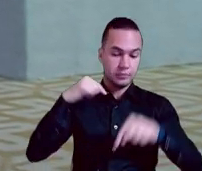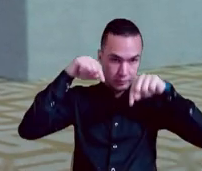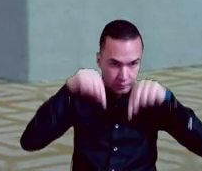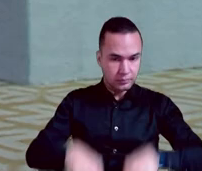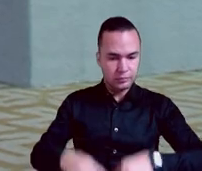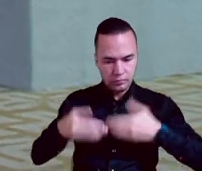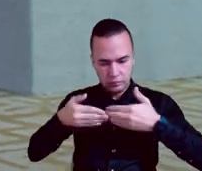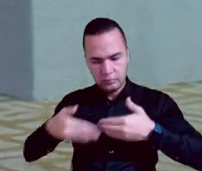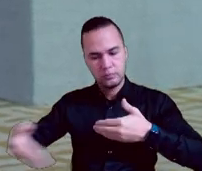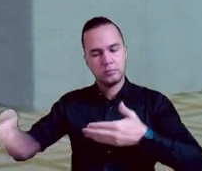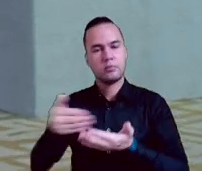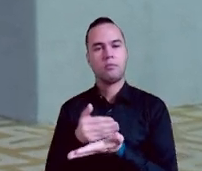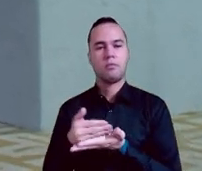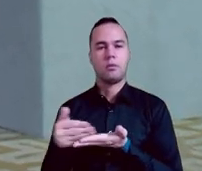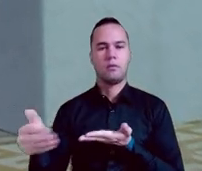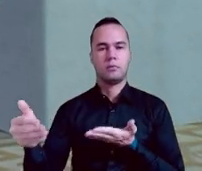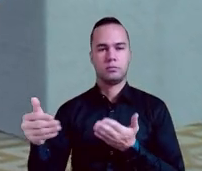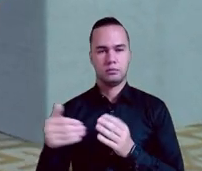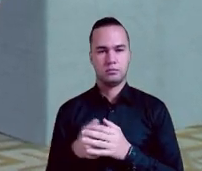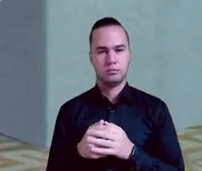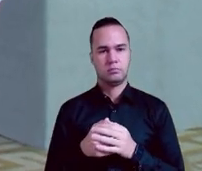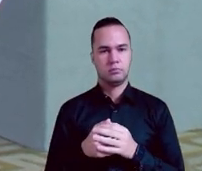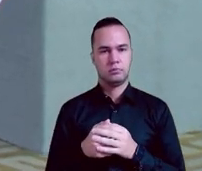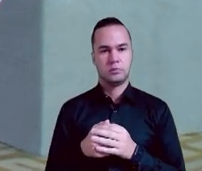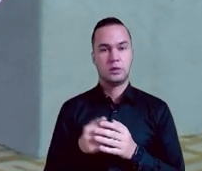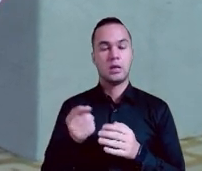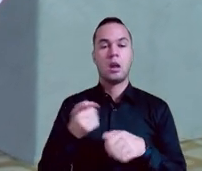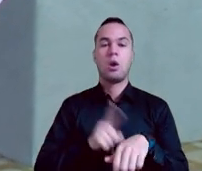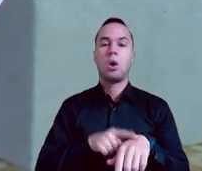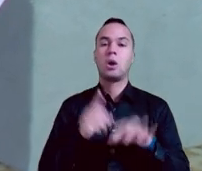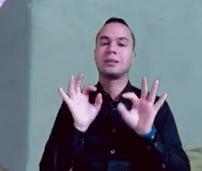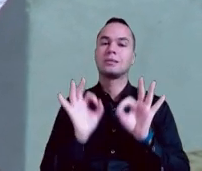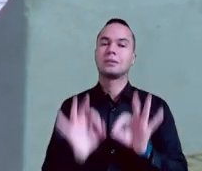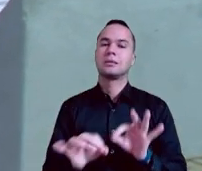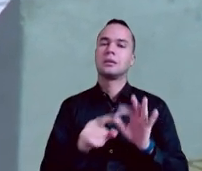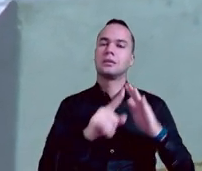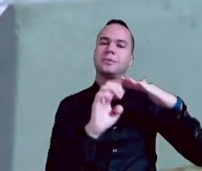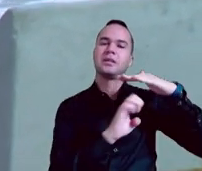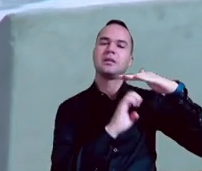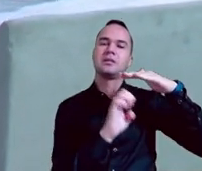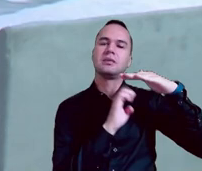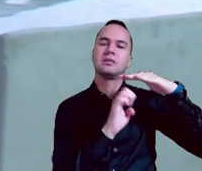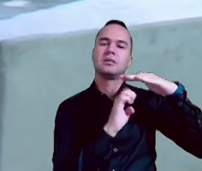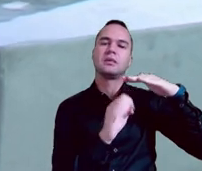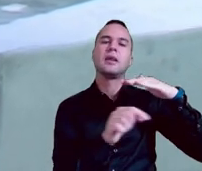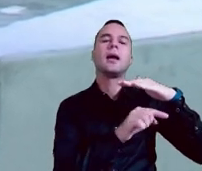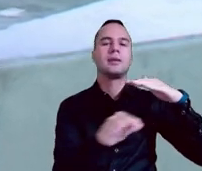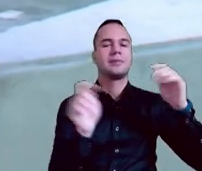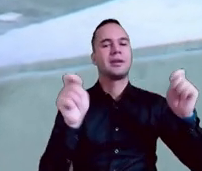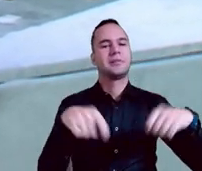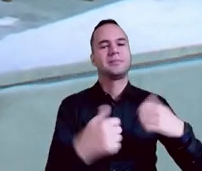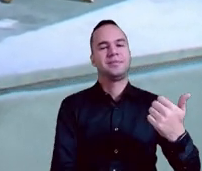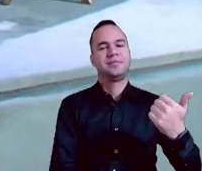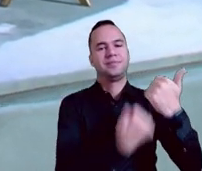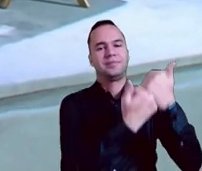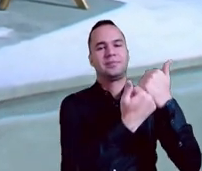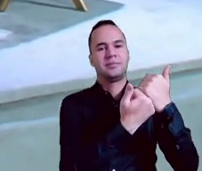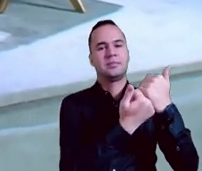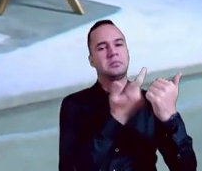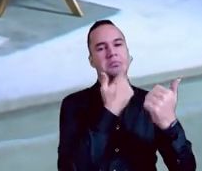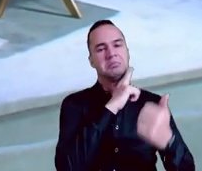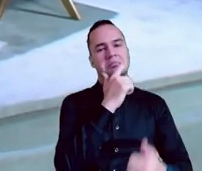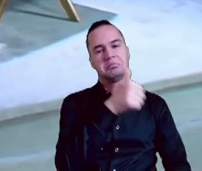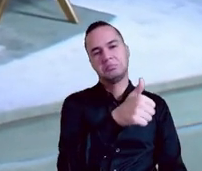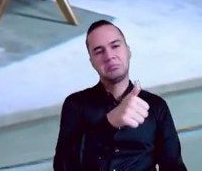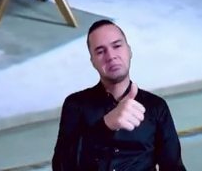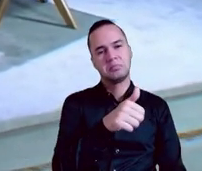no momento não vintage onde nós vamos ter empresas mais sustentáveis com a chance de dar certo muito maior do